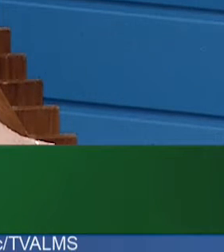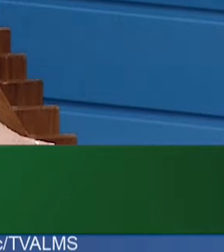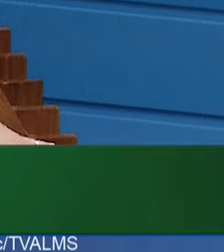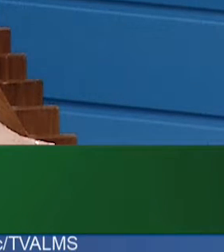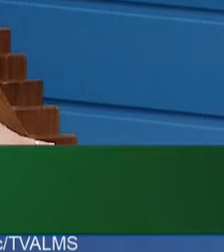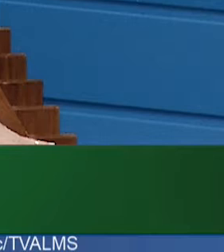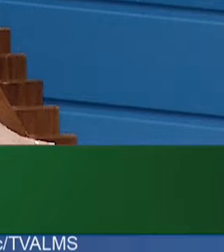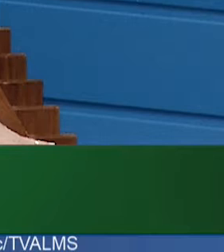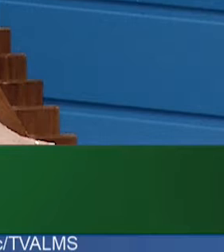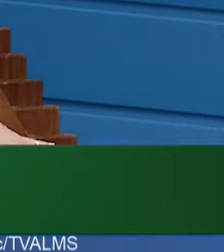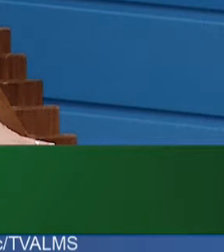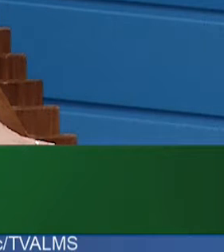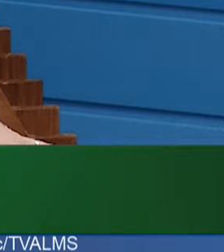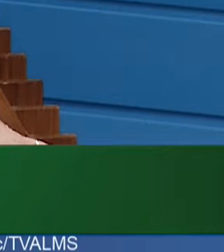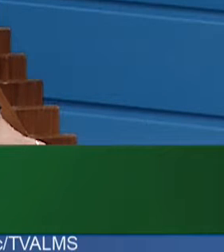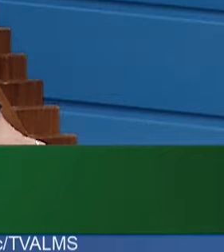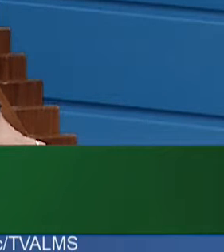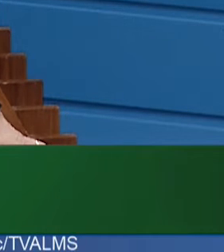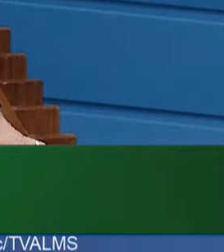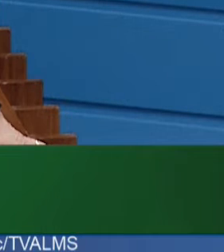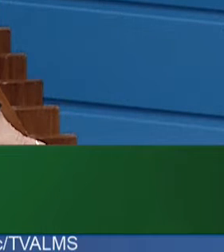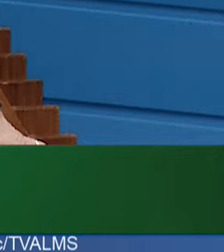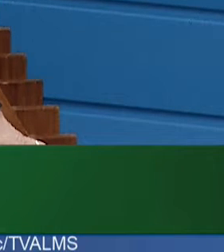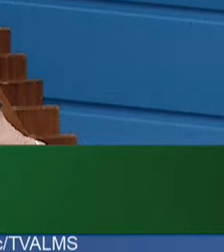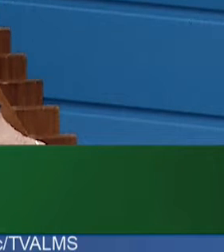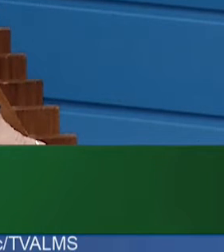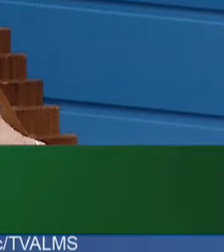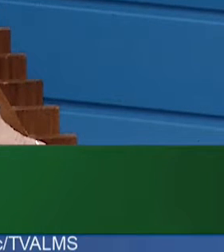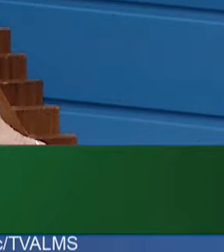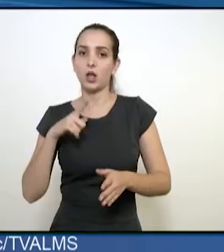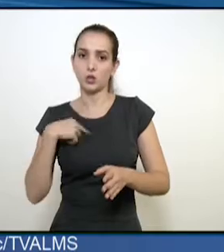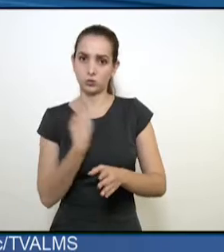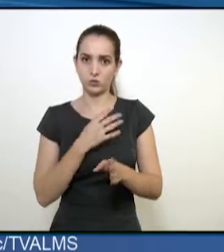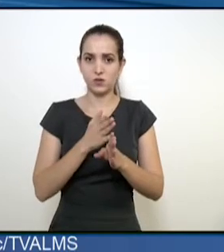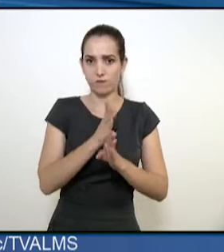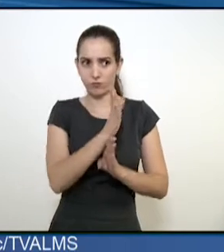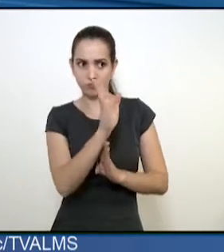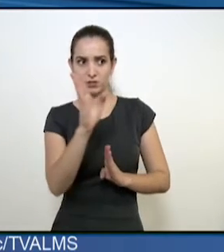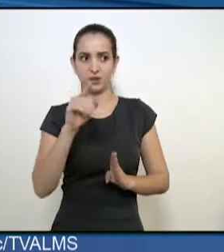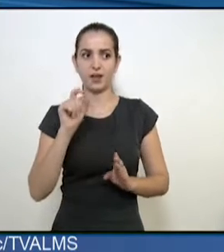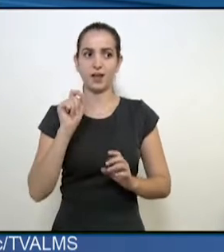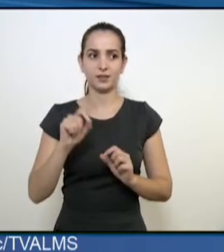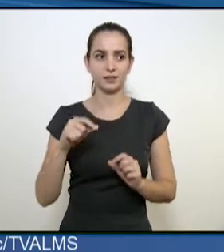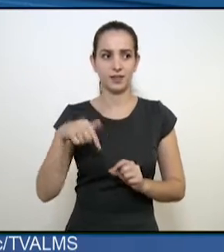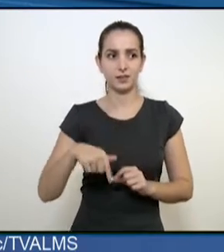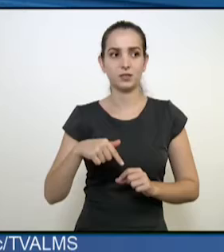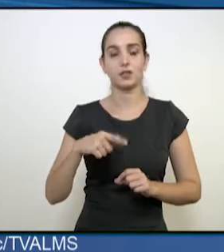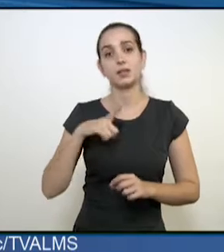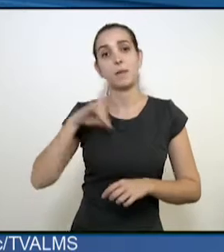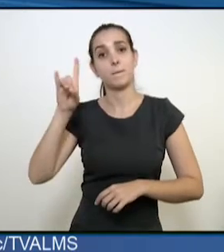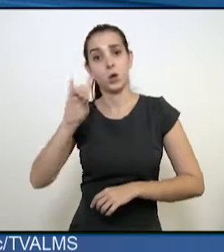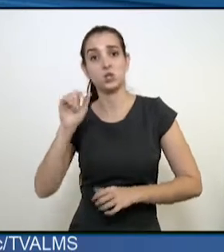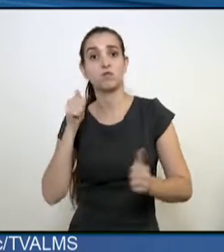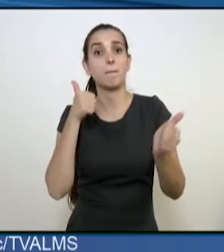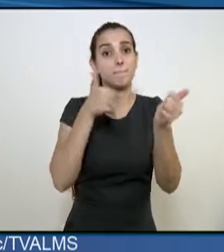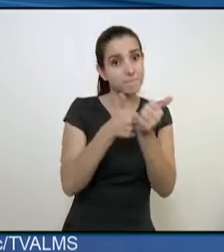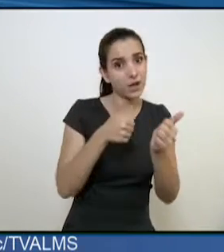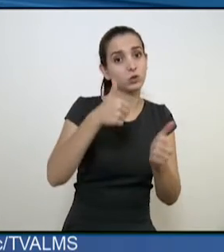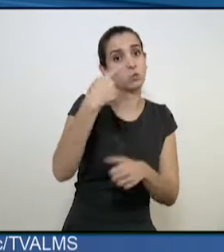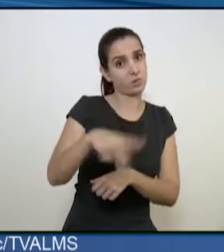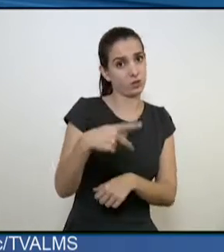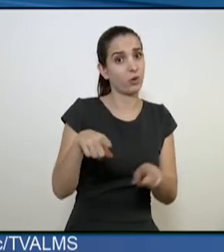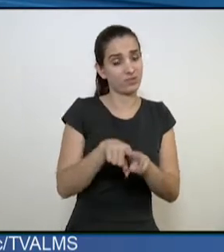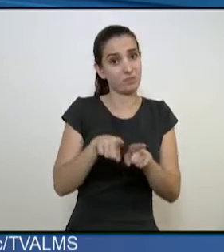se fala em fronteira, e nós temos a nossa preocupação aqui na nossa fronteira Bolívia-Paraguai, eu